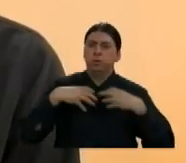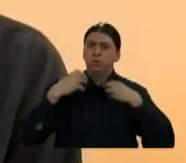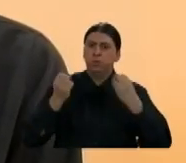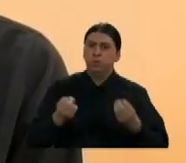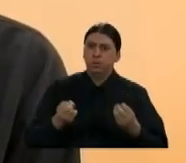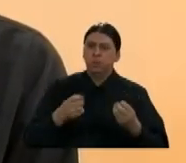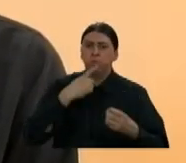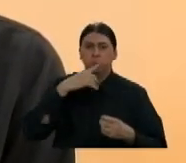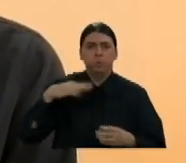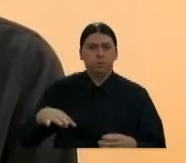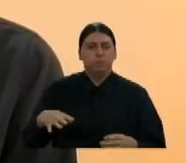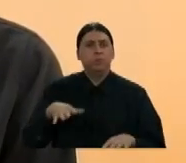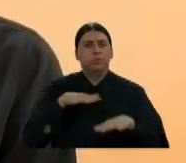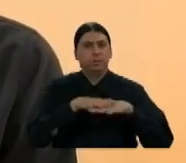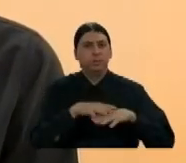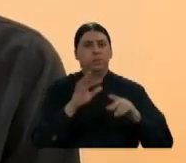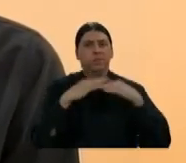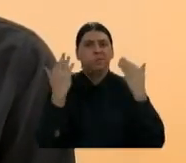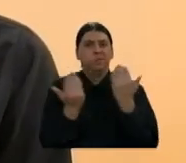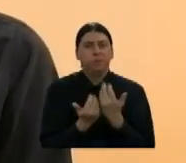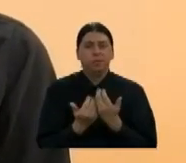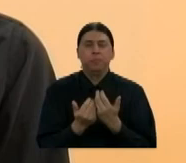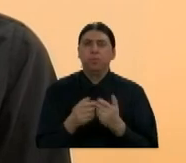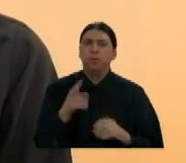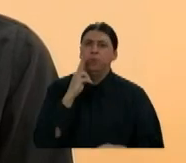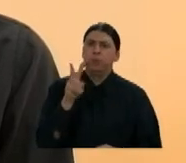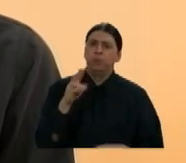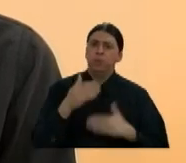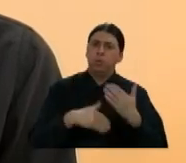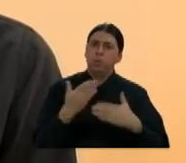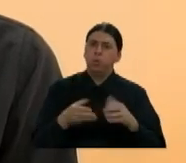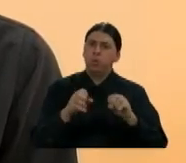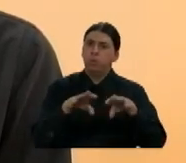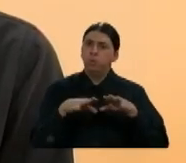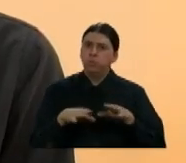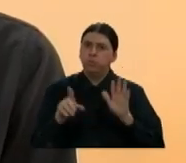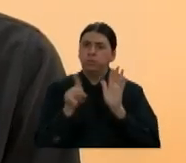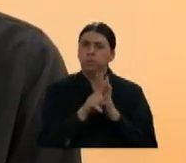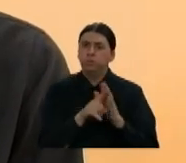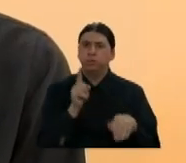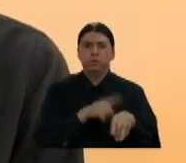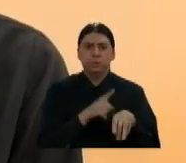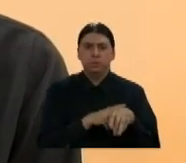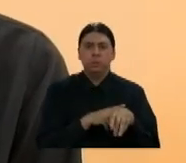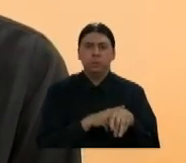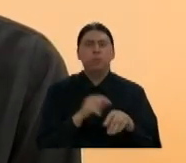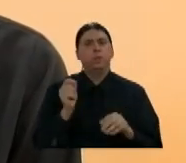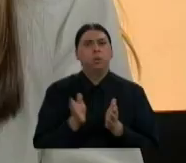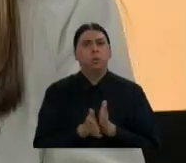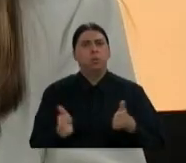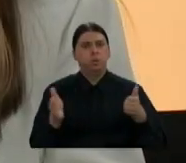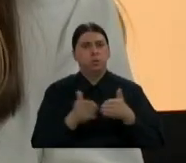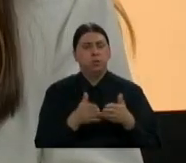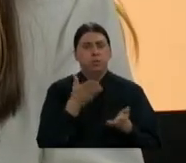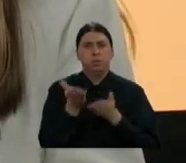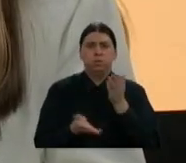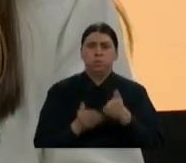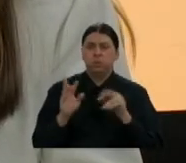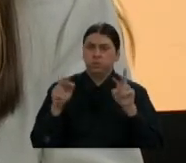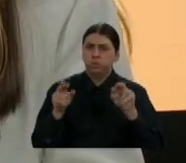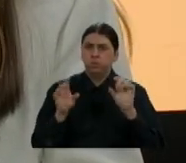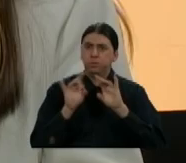viver ser integrado em família ea gente viu aqui na assembléia legislativa pouco tempo encerramento da comissão tratou desse assunto a comissão